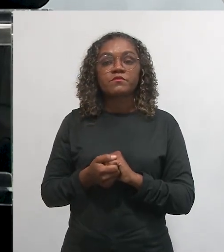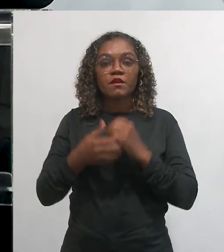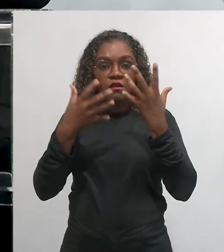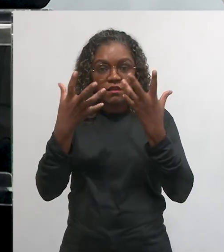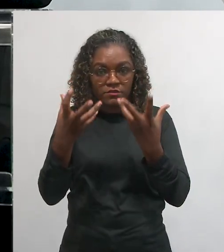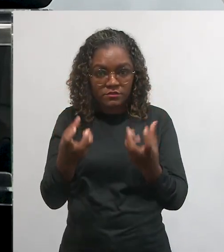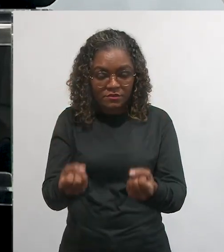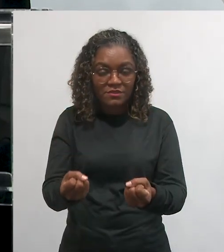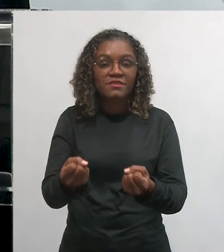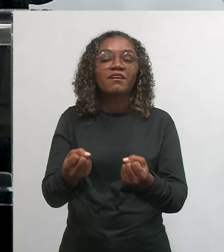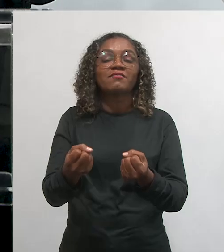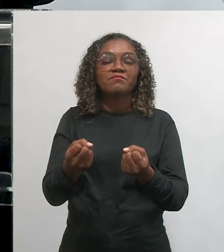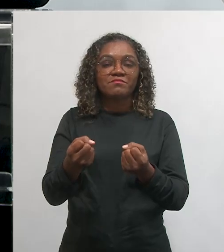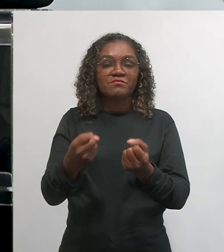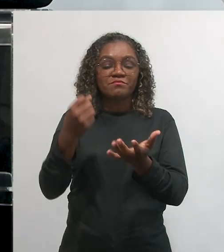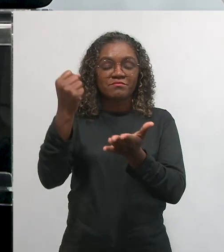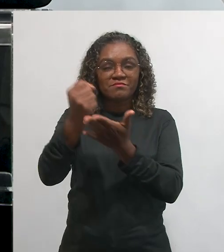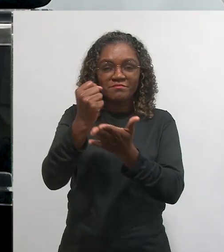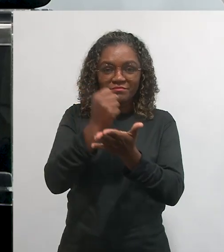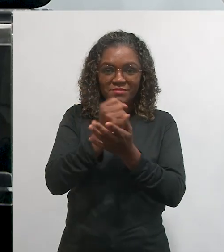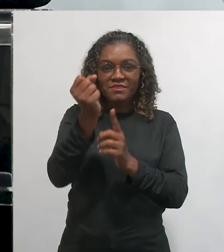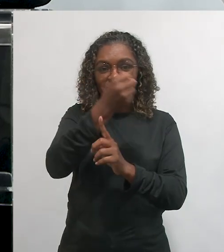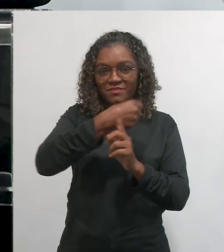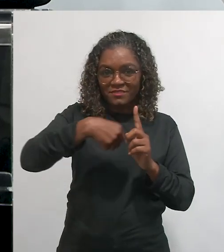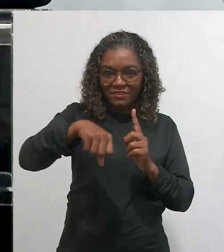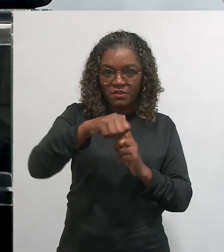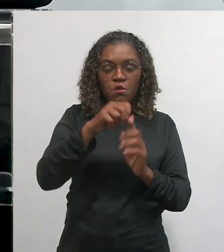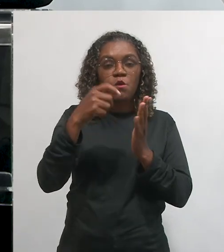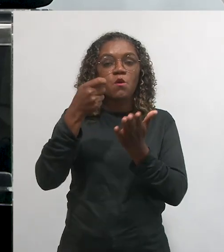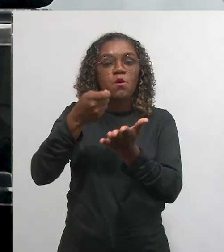desse contrato as obrigações